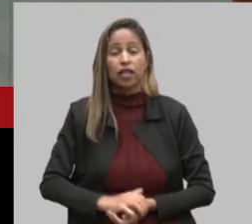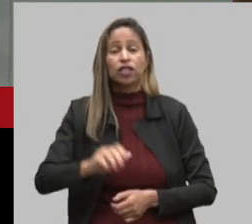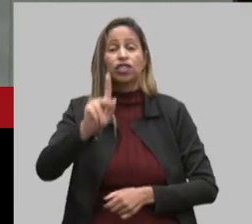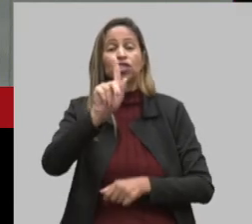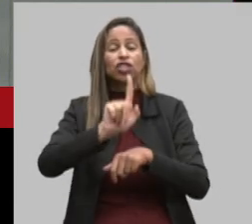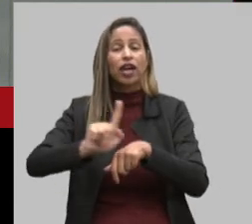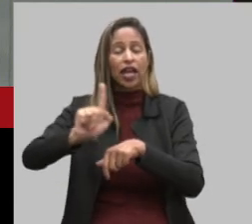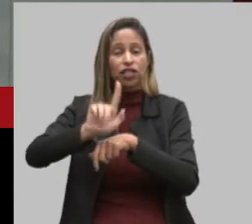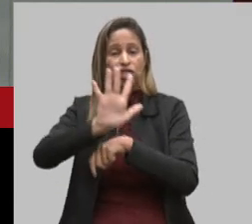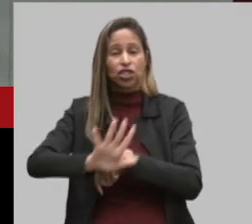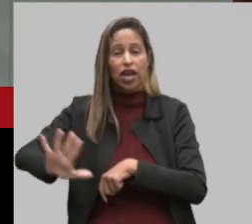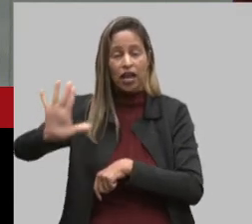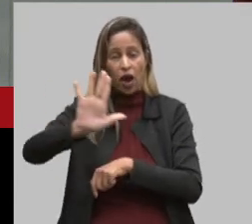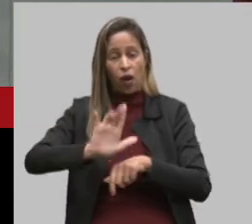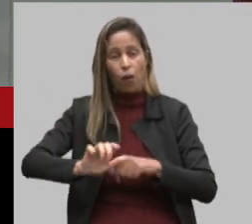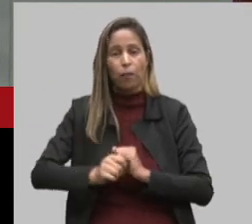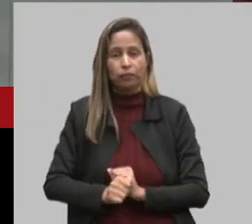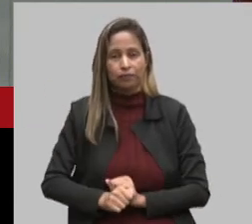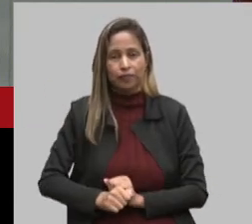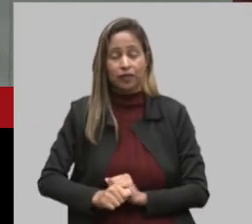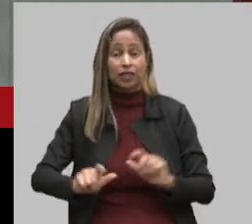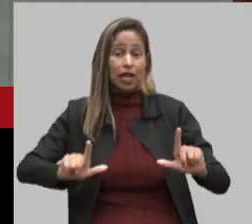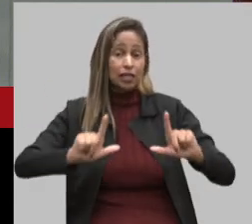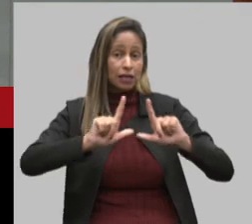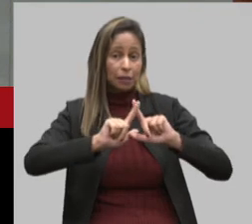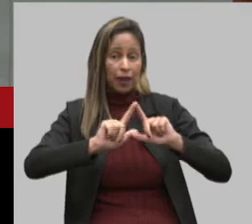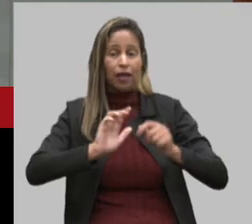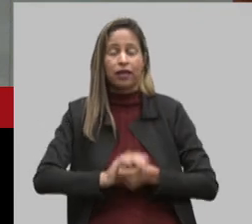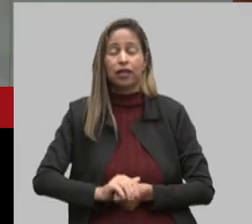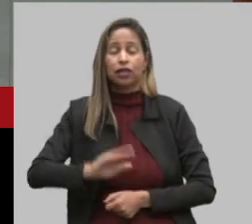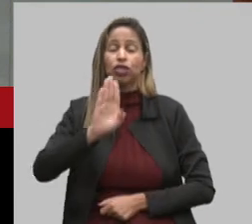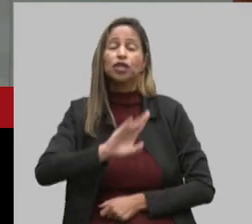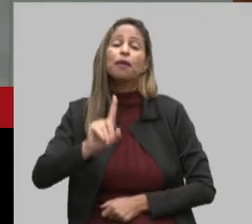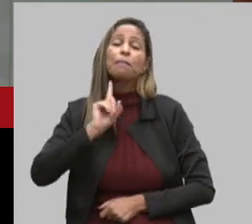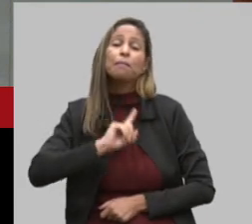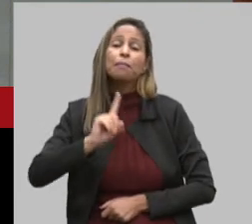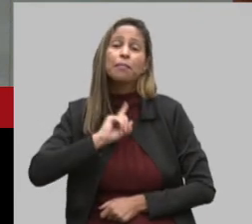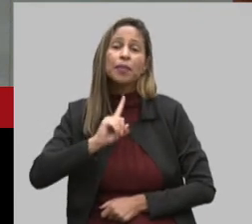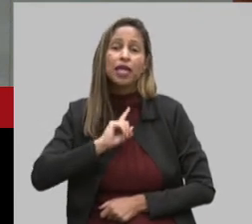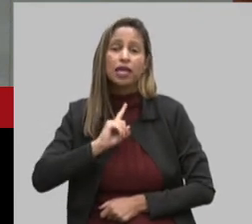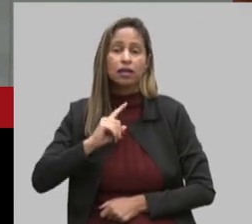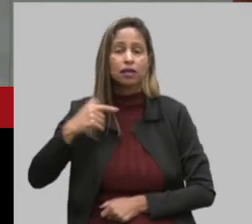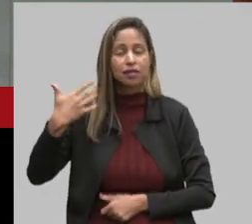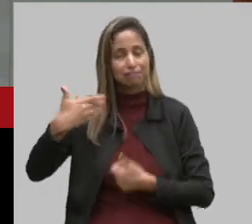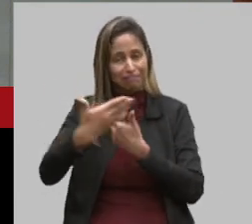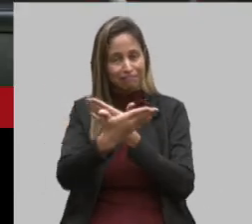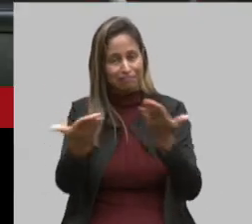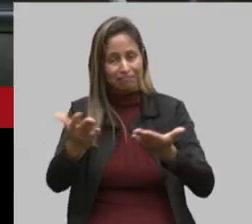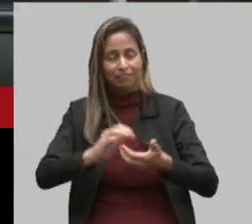escola do legislativo da Assembleia Legislativa de Minas Gerais para uma breve